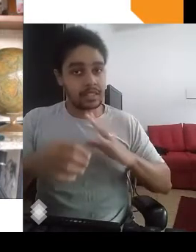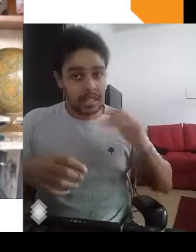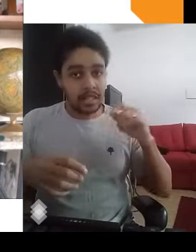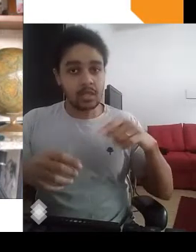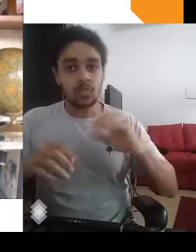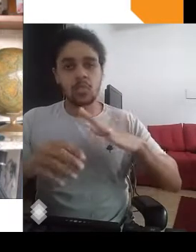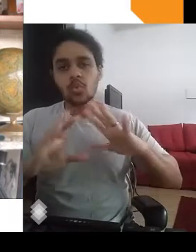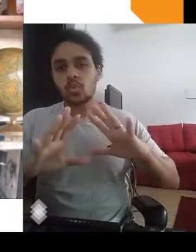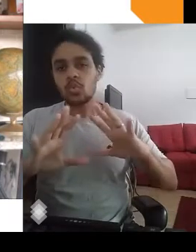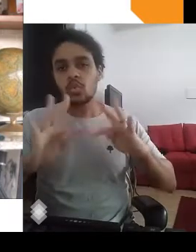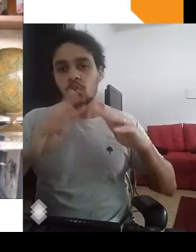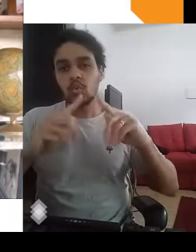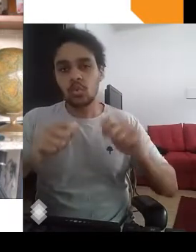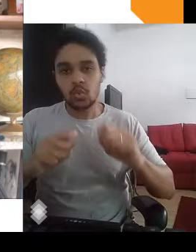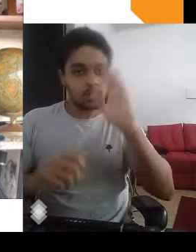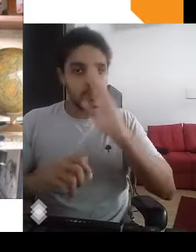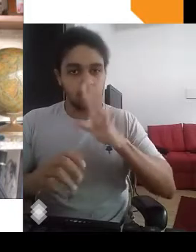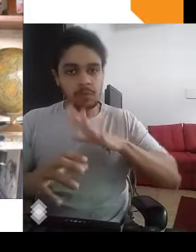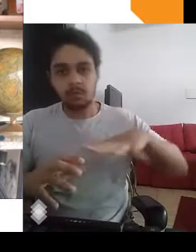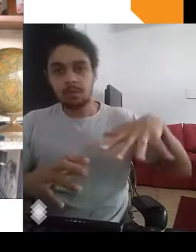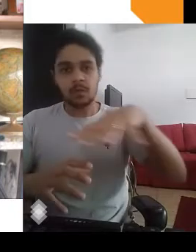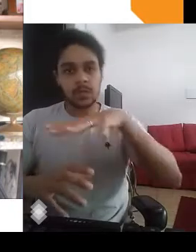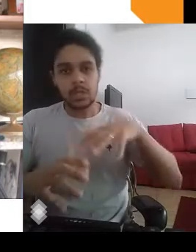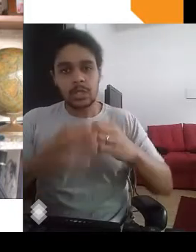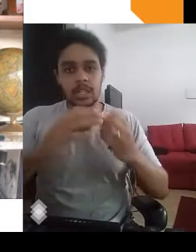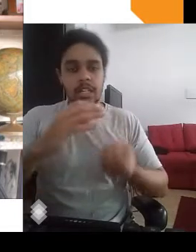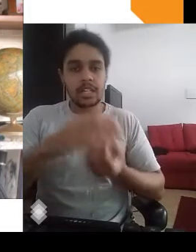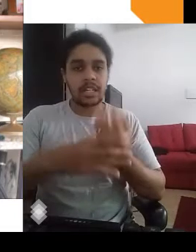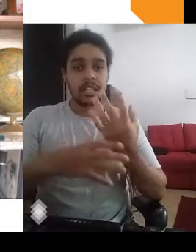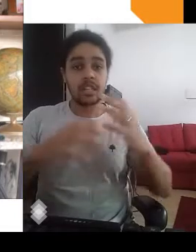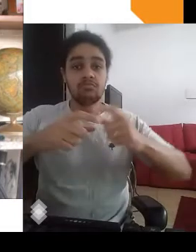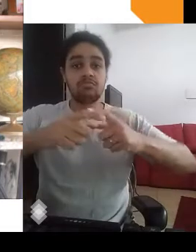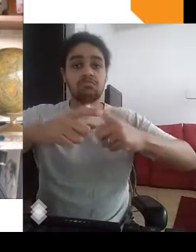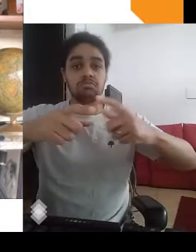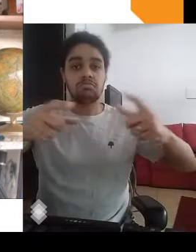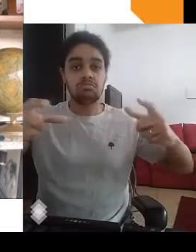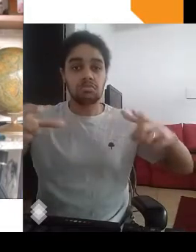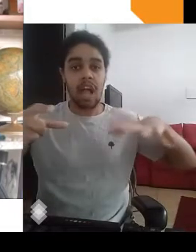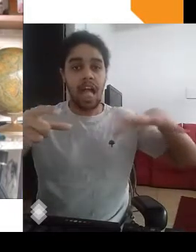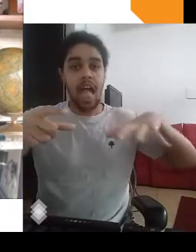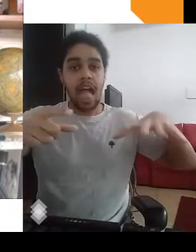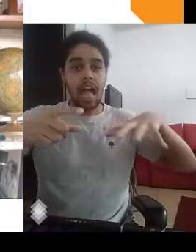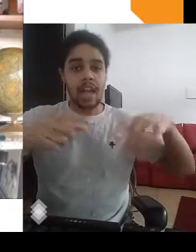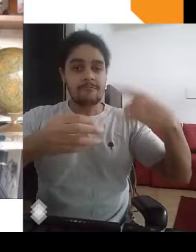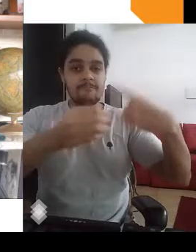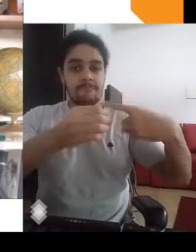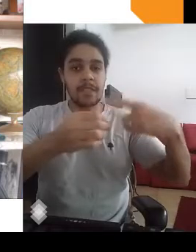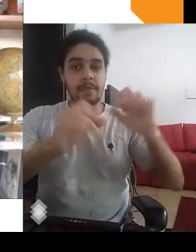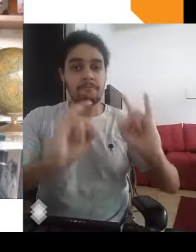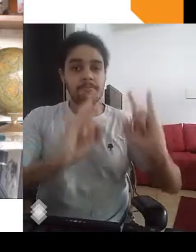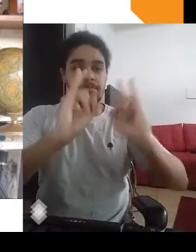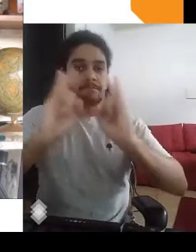por todo o território nacional, foi a formação de grandes regiões metropolitanas. O que vem a ser então